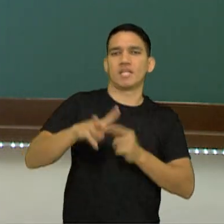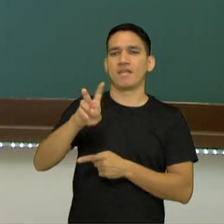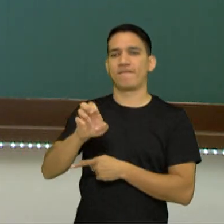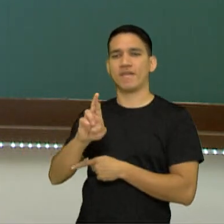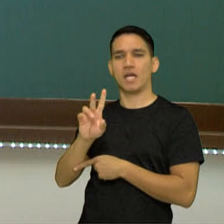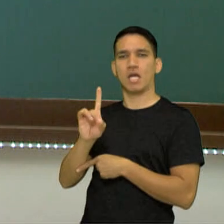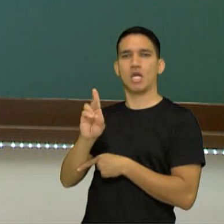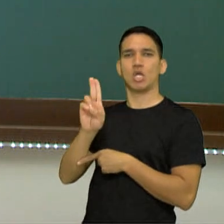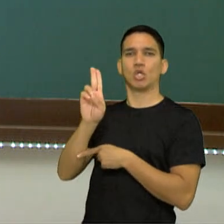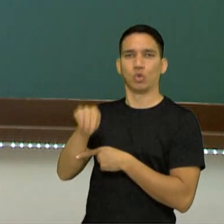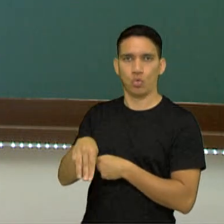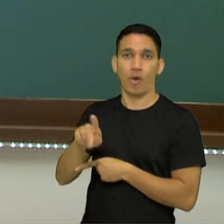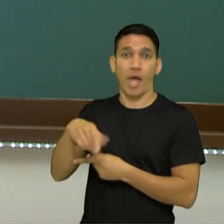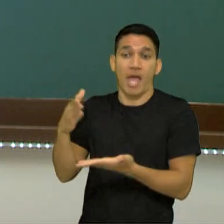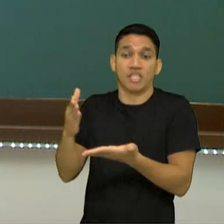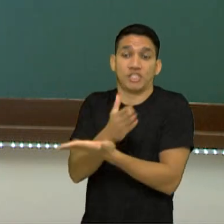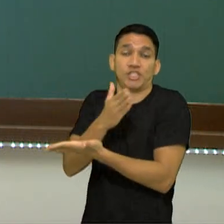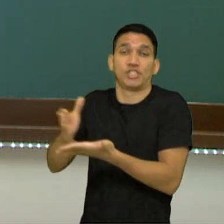divisão, né?